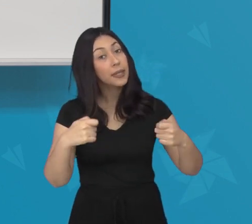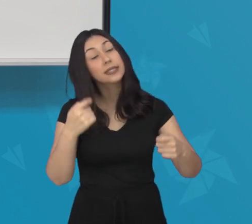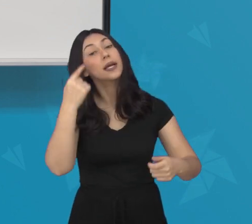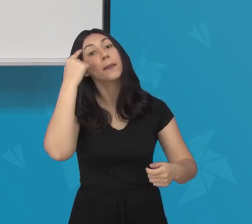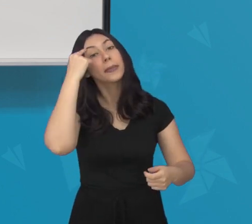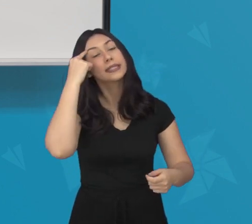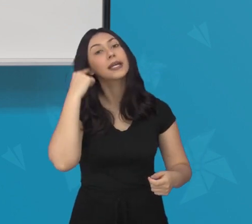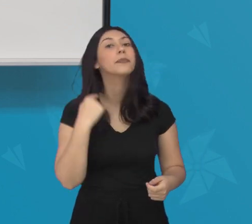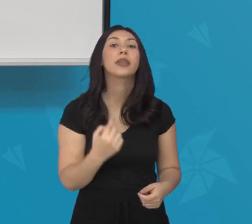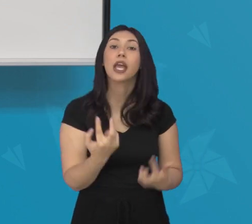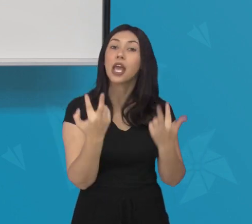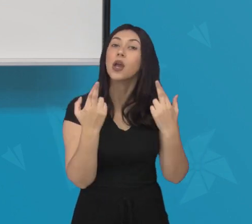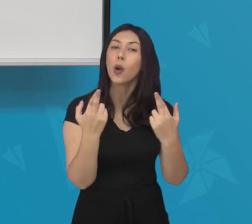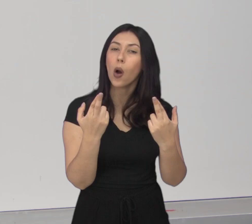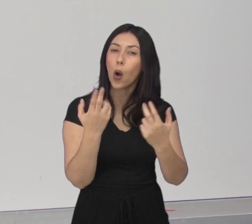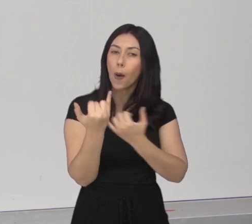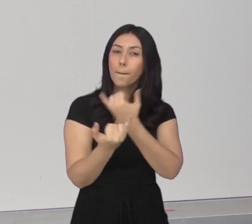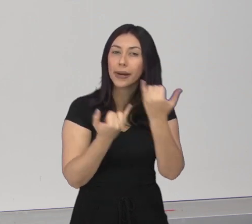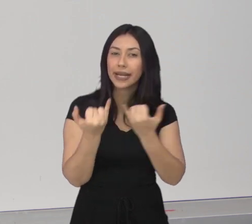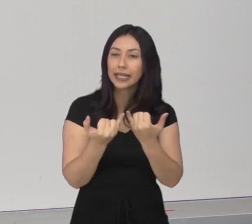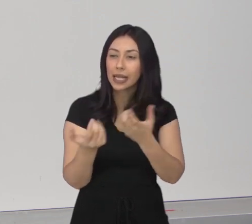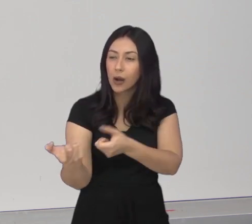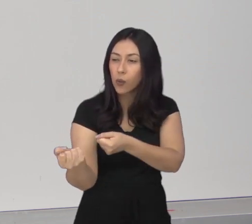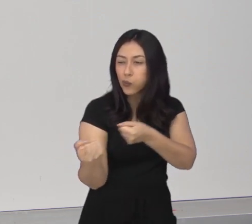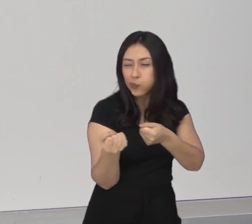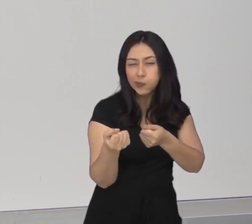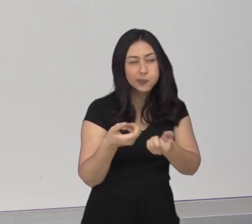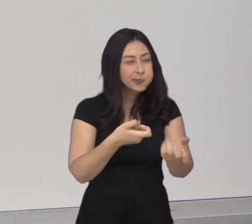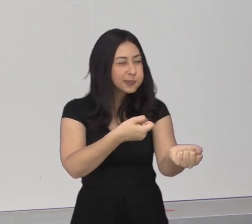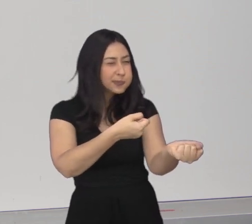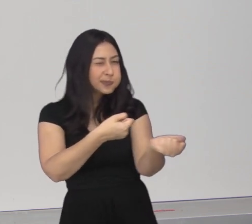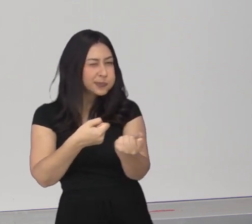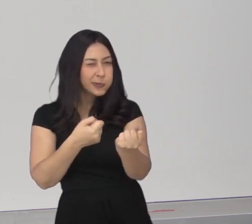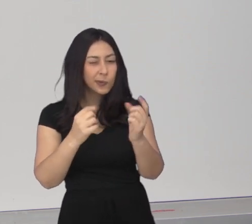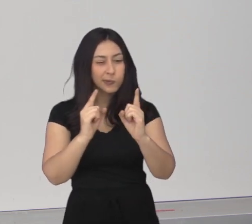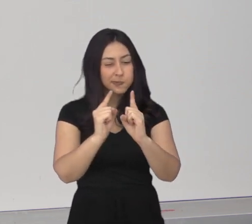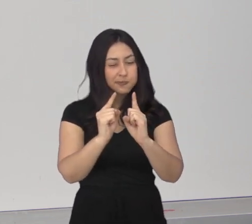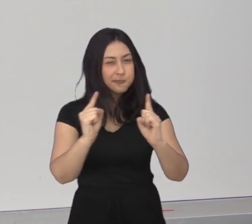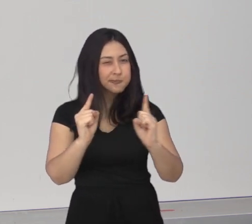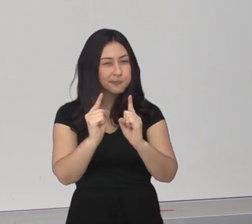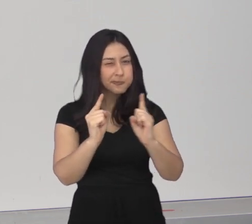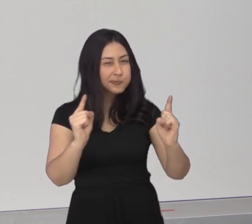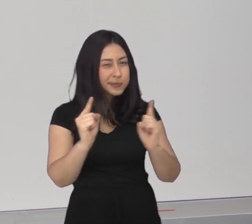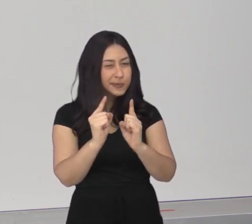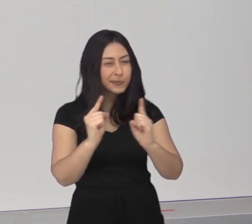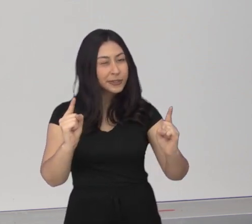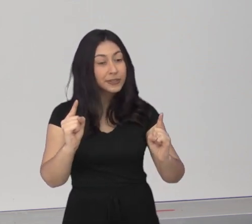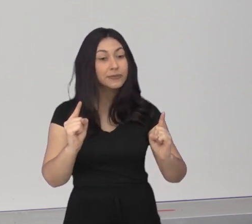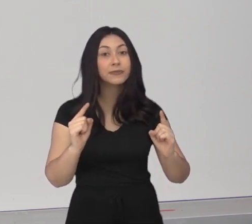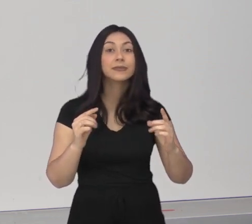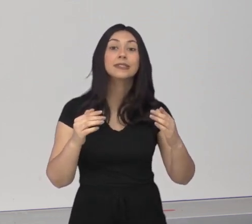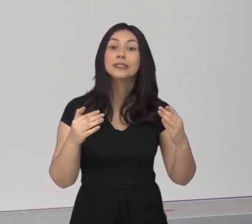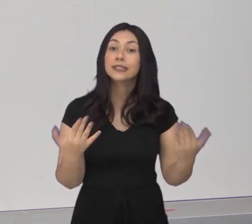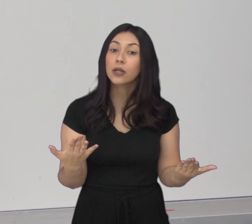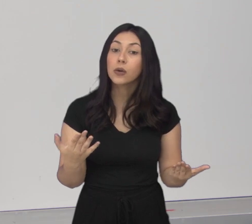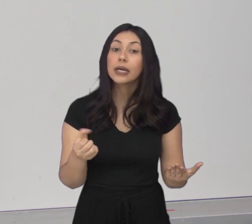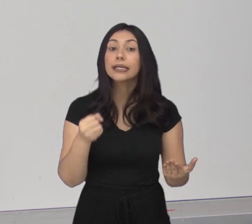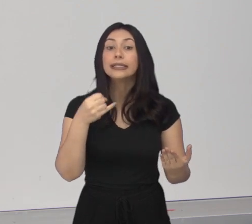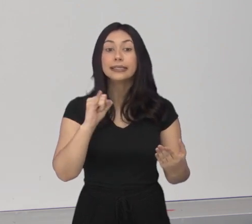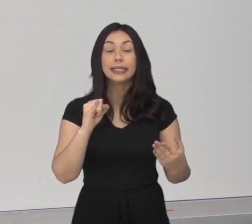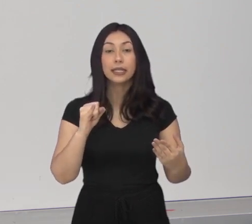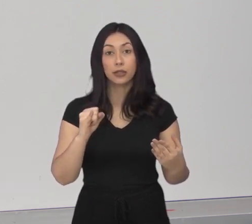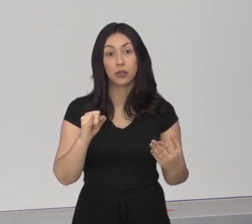É como se fosse um cabo de guerra. Se esse vetor for maior que esse vetor, a minha resultante será para a